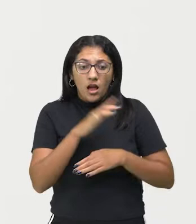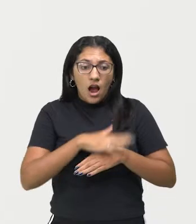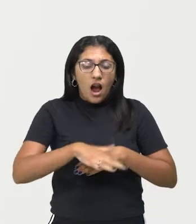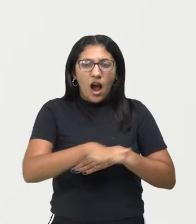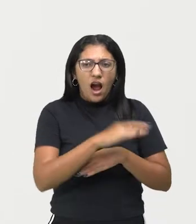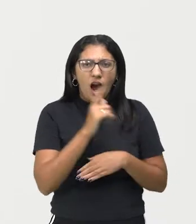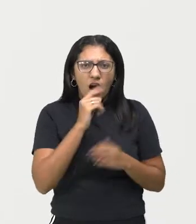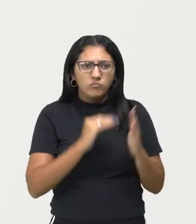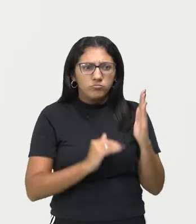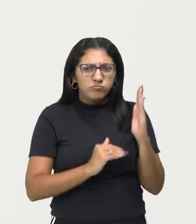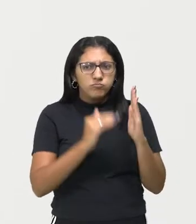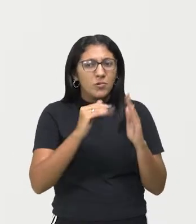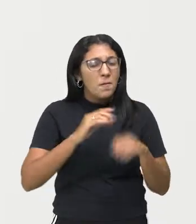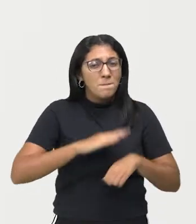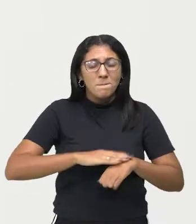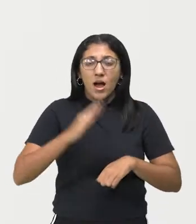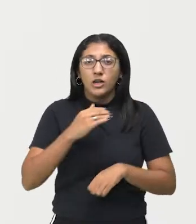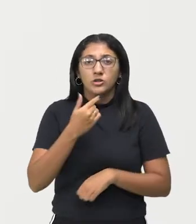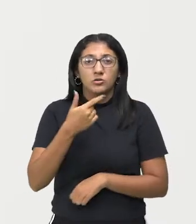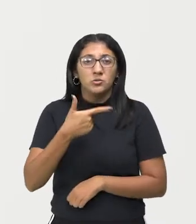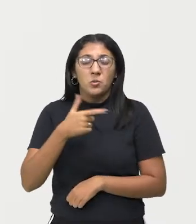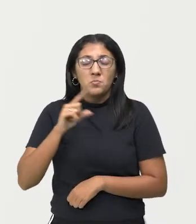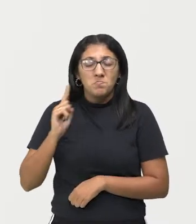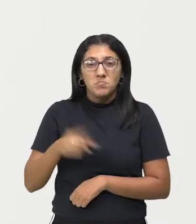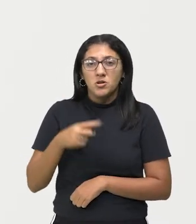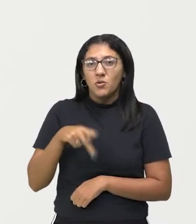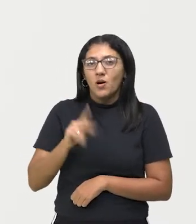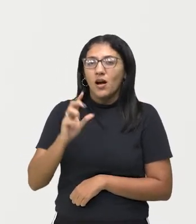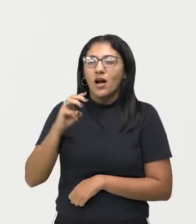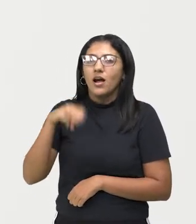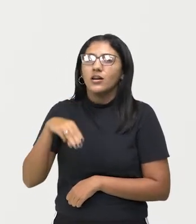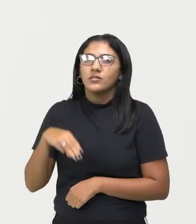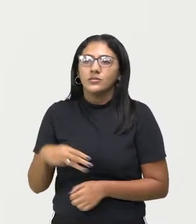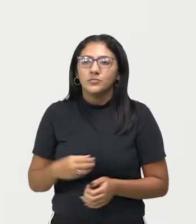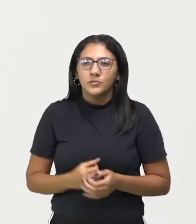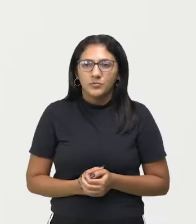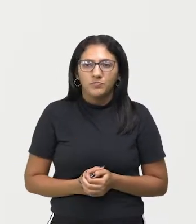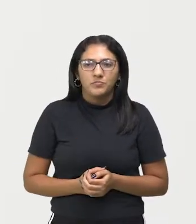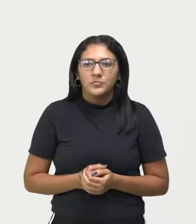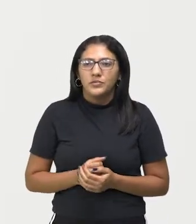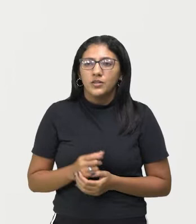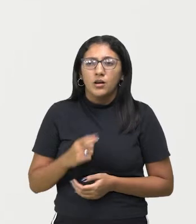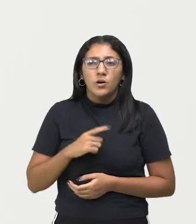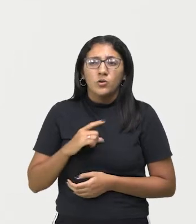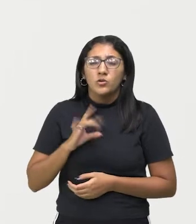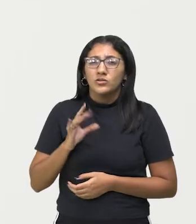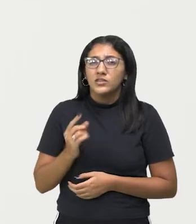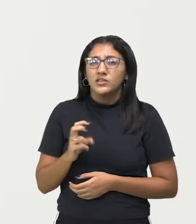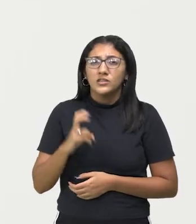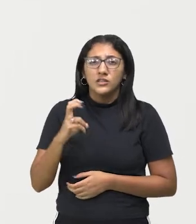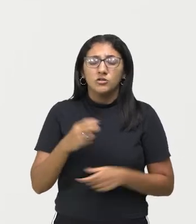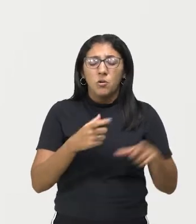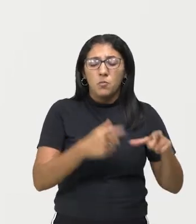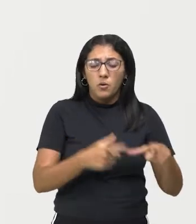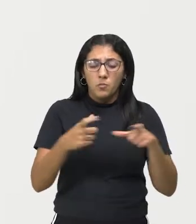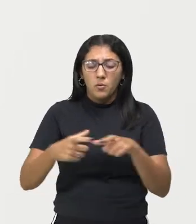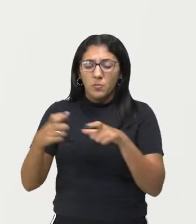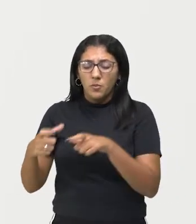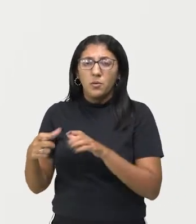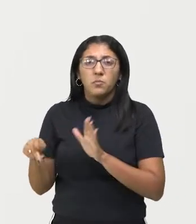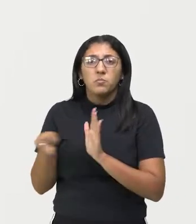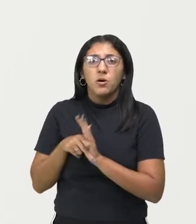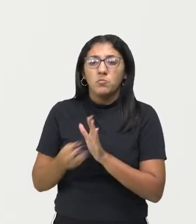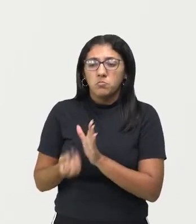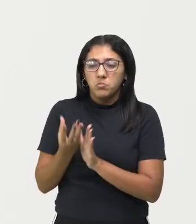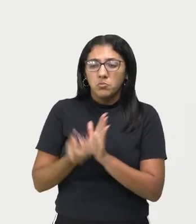de mais de 2.000 quilômetros quadrados. Ela possui apenas 5 unidades geradoras.